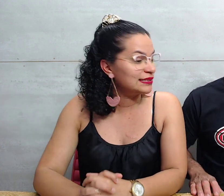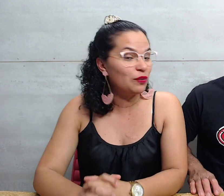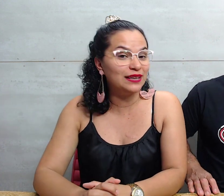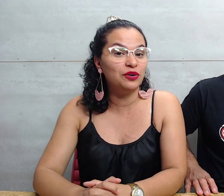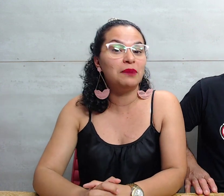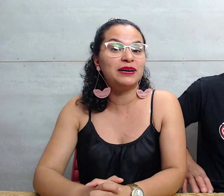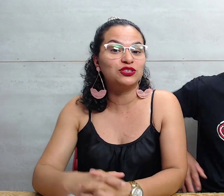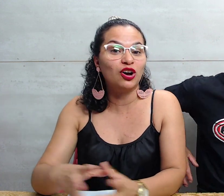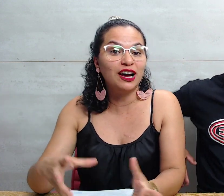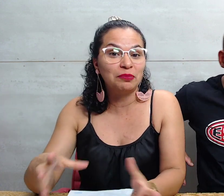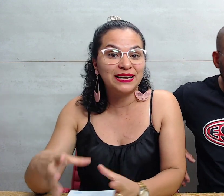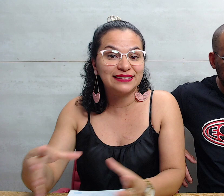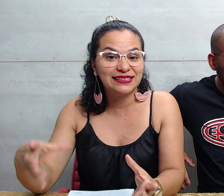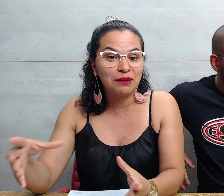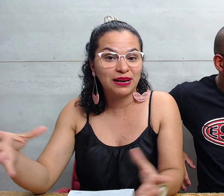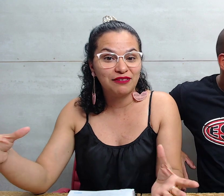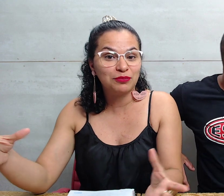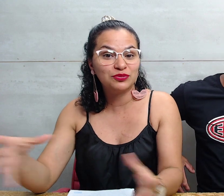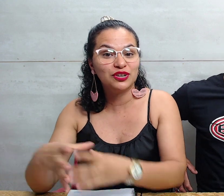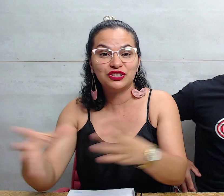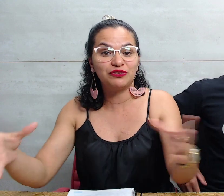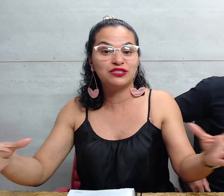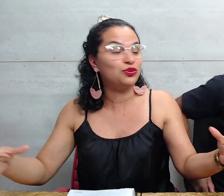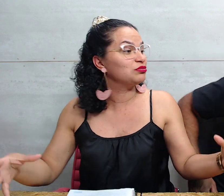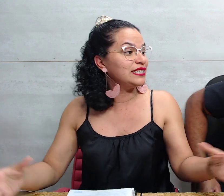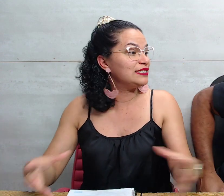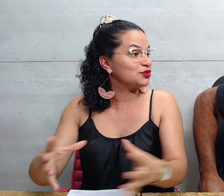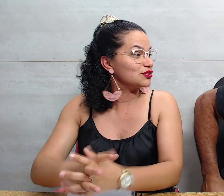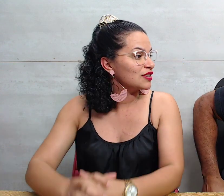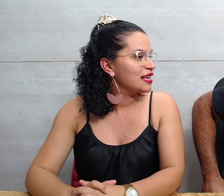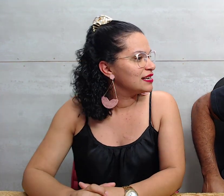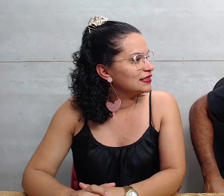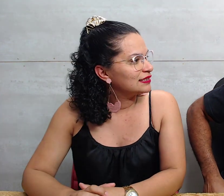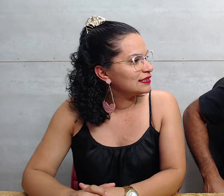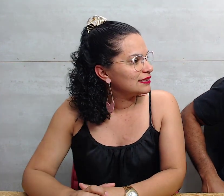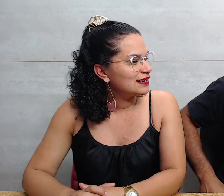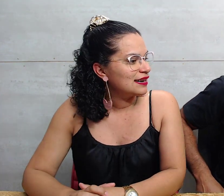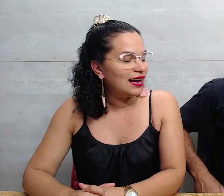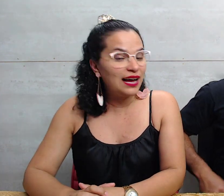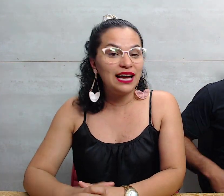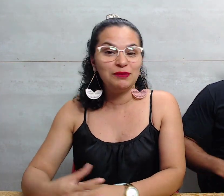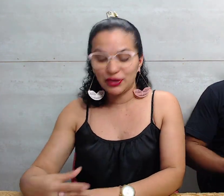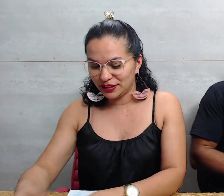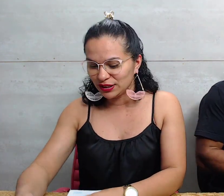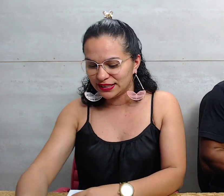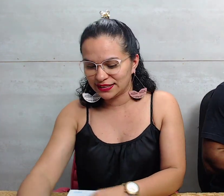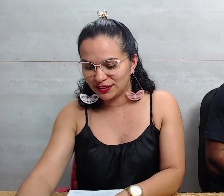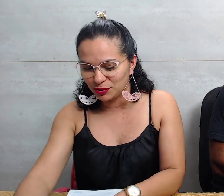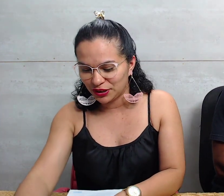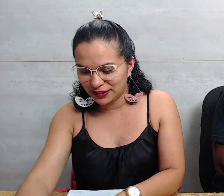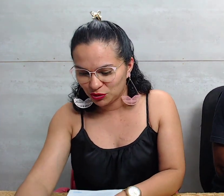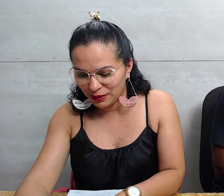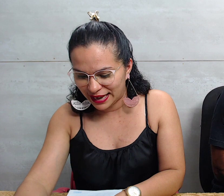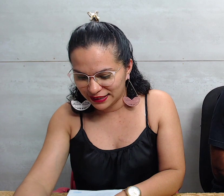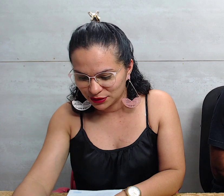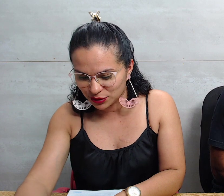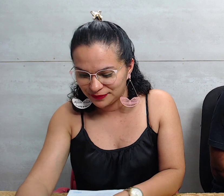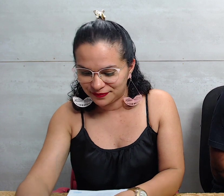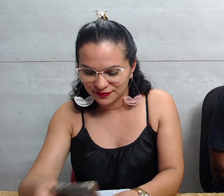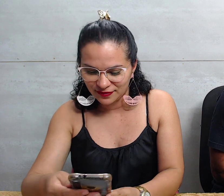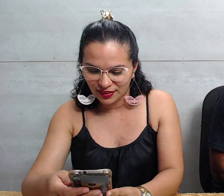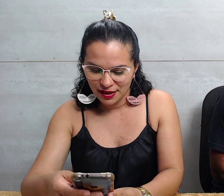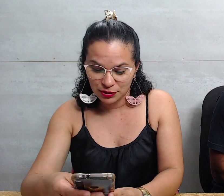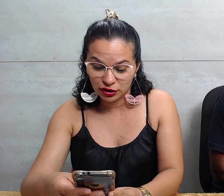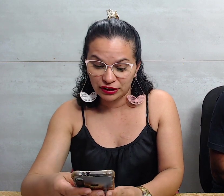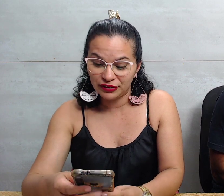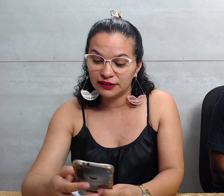nessa questão? Cadê o repertório pra entender a palavra bundão em diversos contextos? Ai, meu querido Alessandro, meu querido marido.